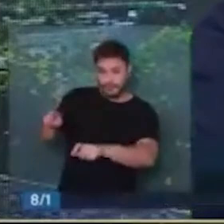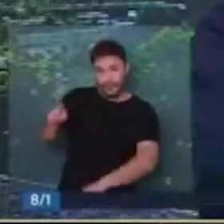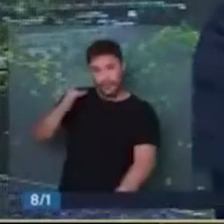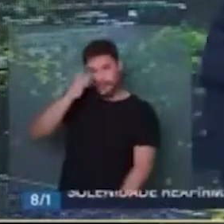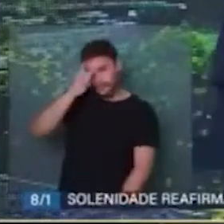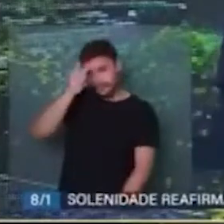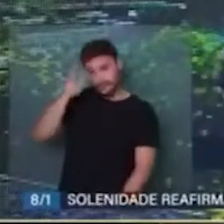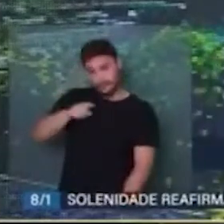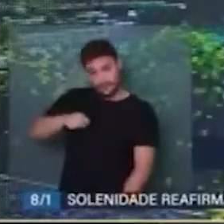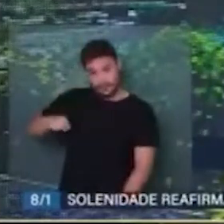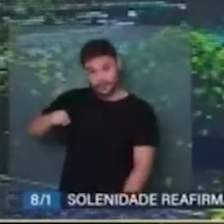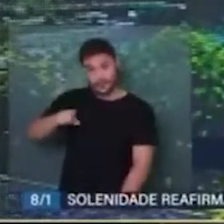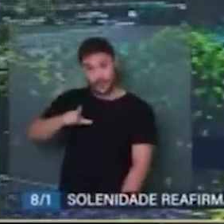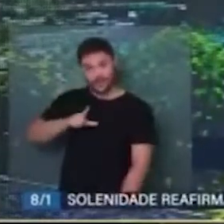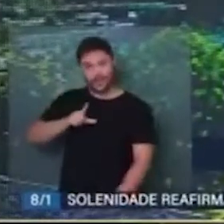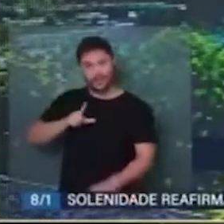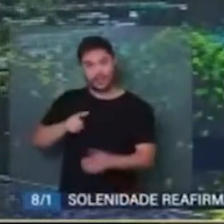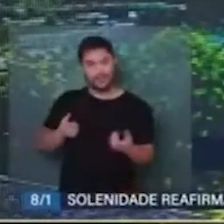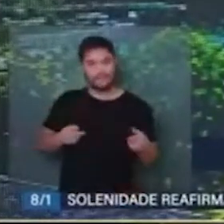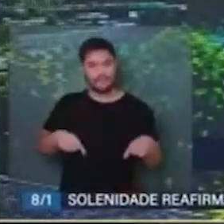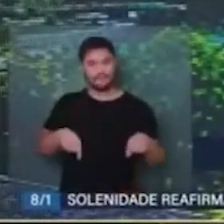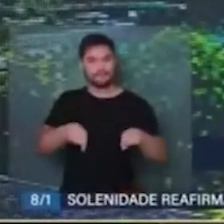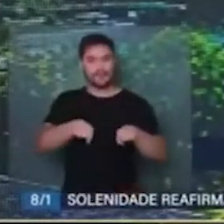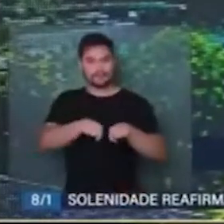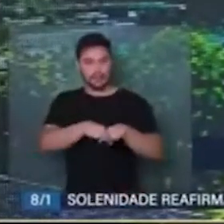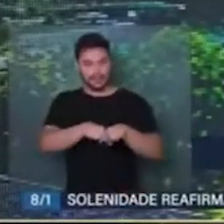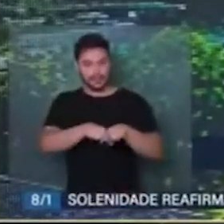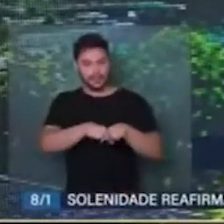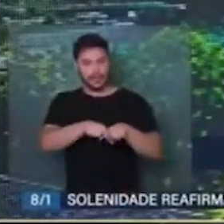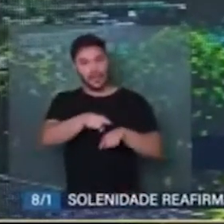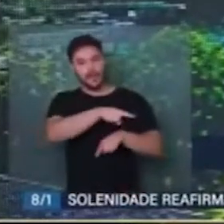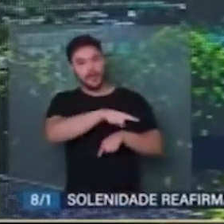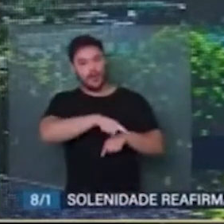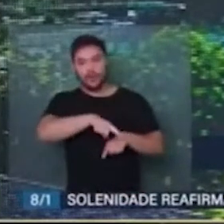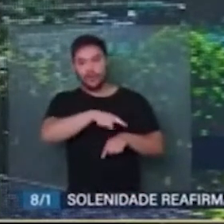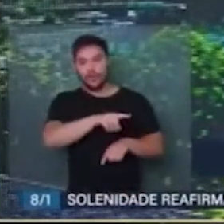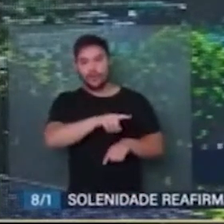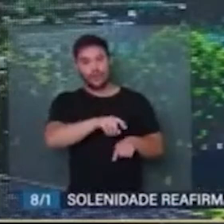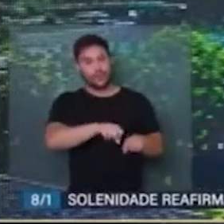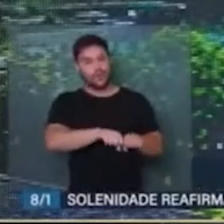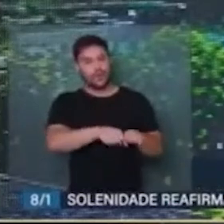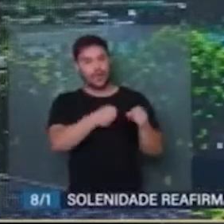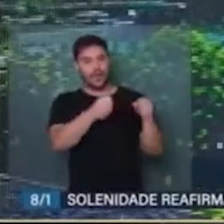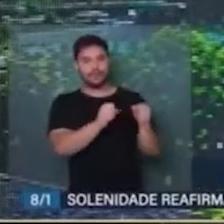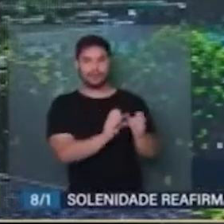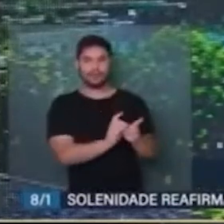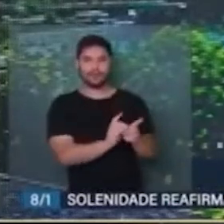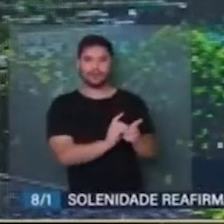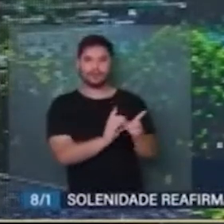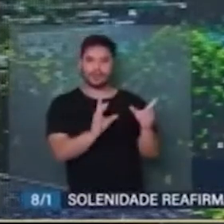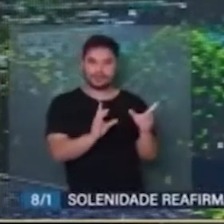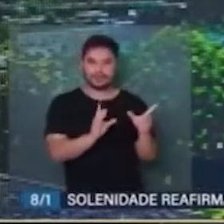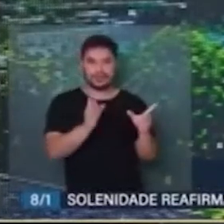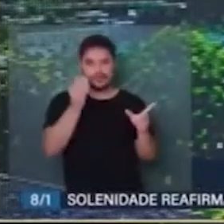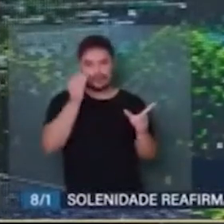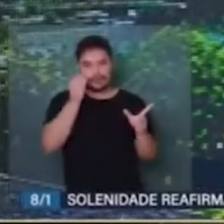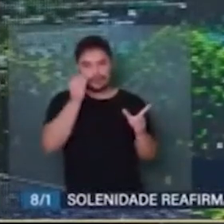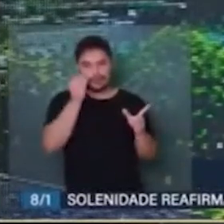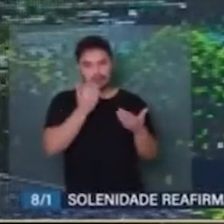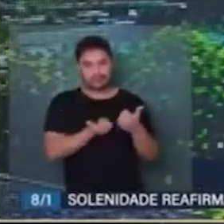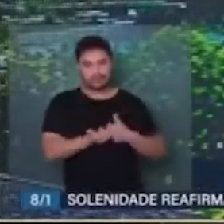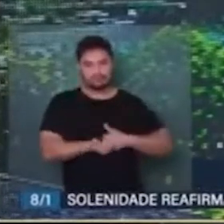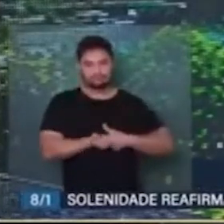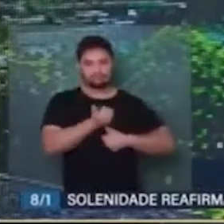estão enfrentando. Então, ele disse que não há possibilidade de vacilação nesse ponto. E aí foi interessante ver, porque ele estava